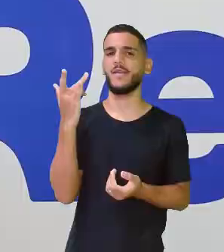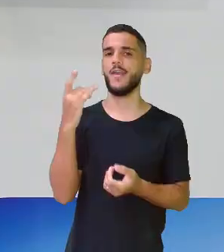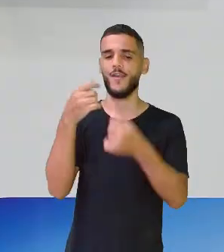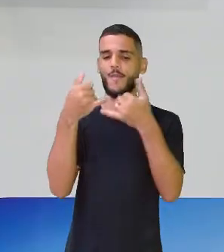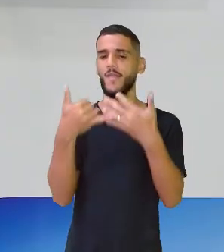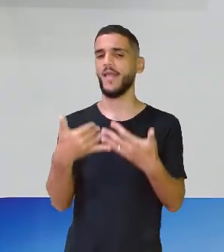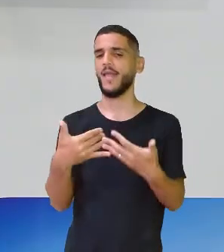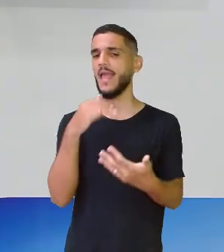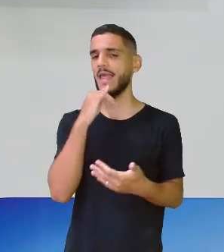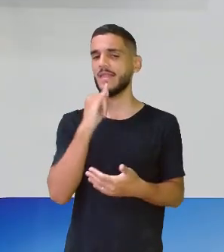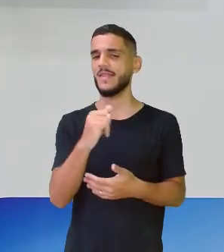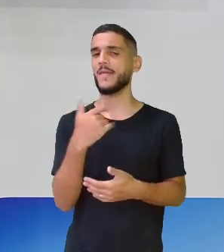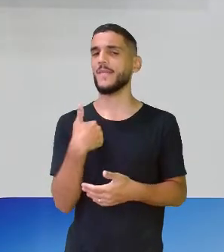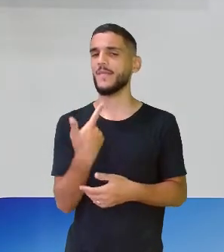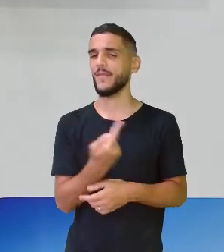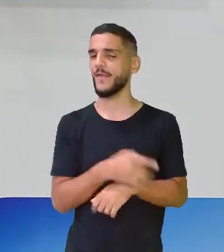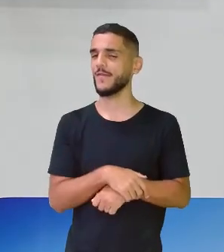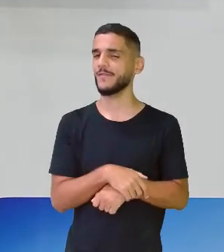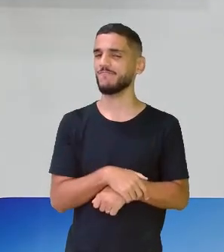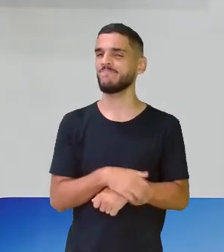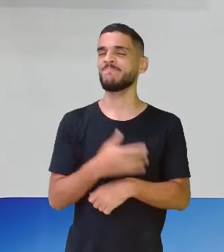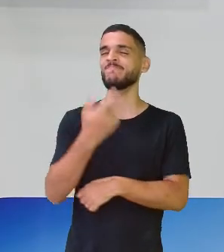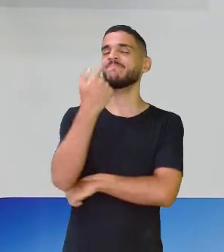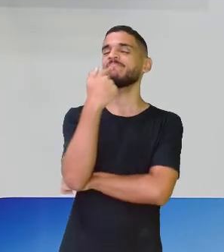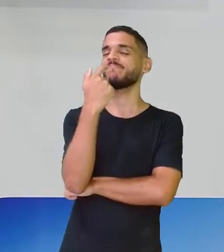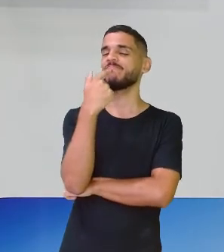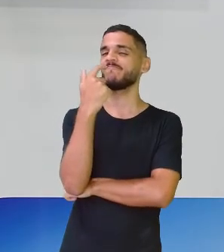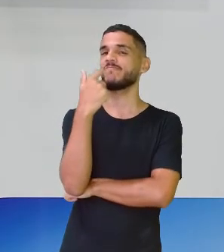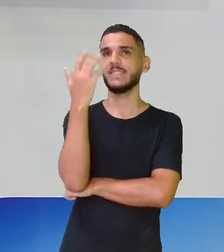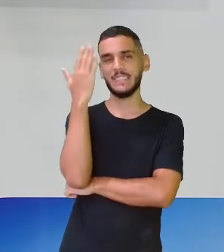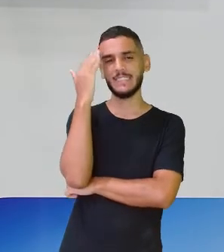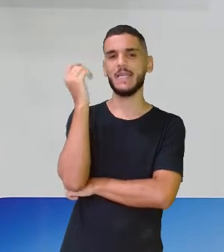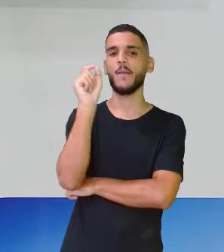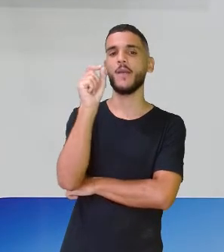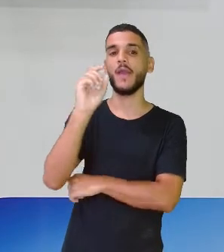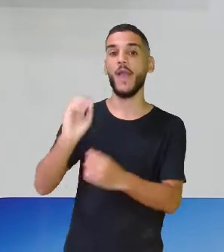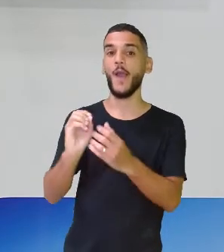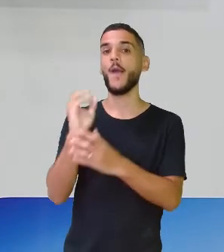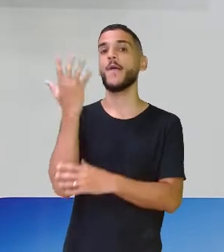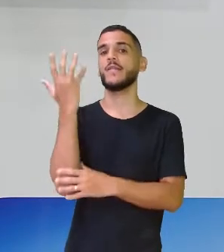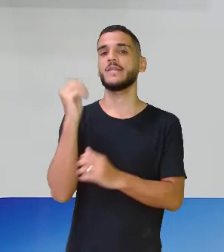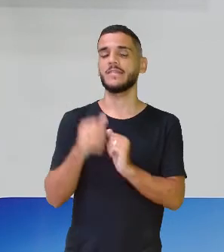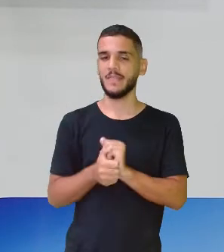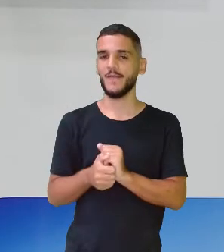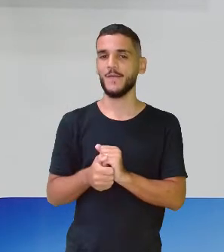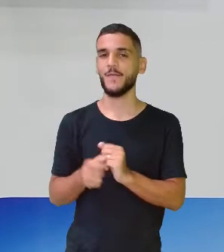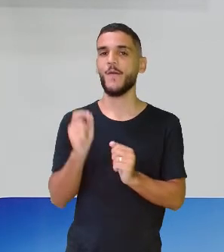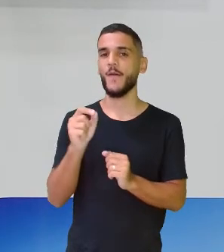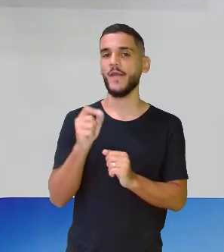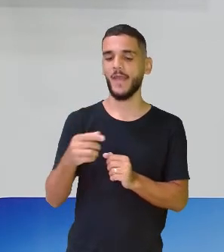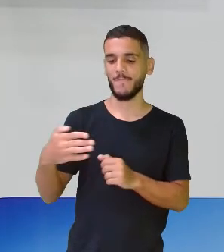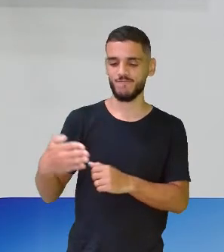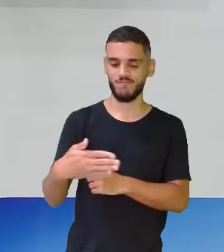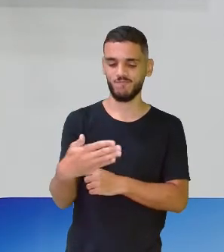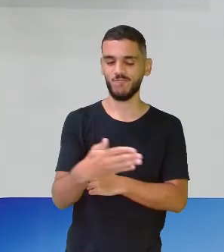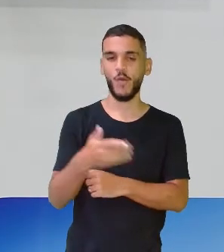que acessaram e que sabe o que aconteceu aí, se esse peixinho conseguiu o inho dele, porque, olha, foi uma saga